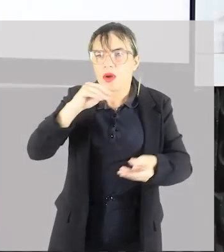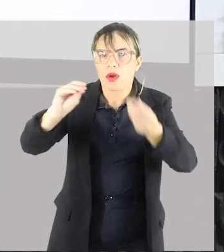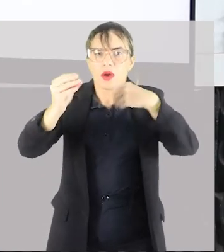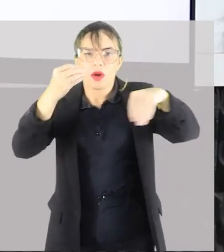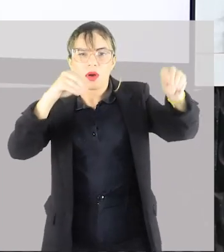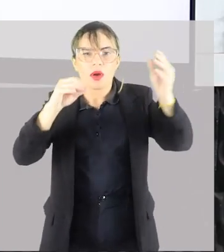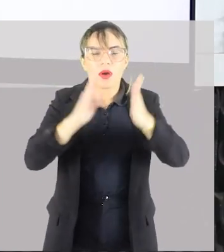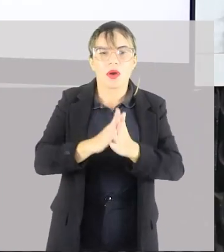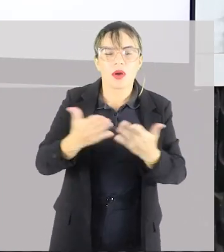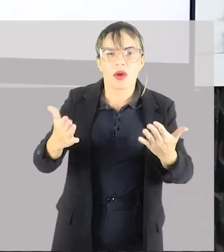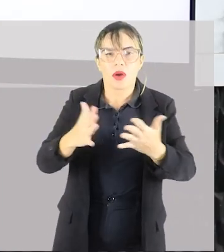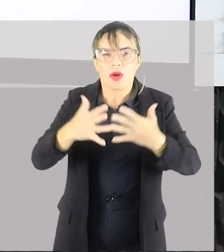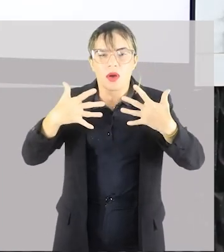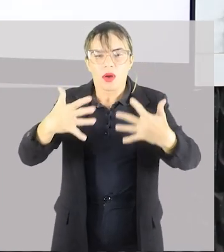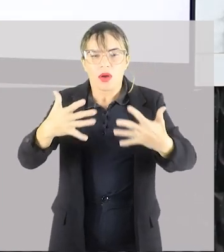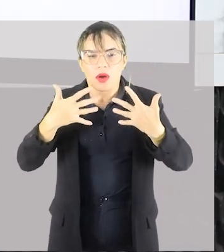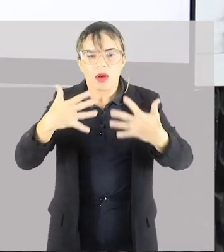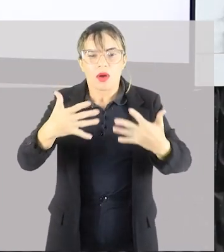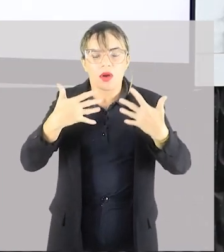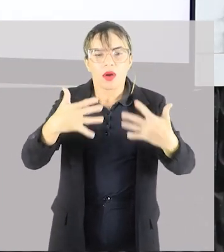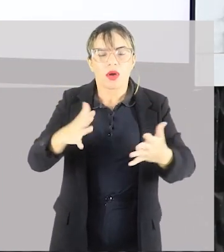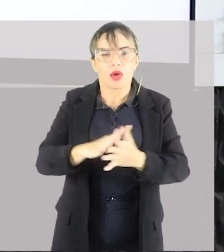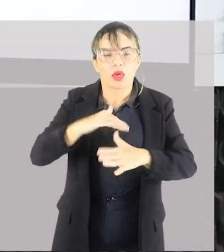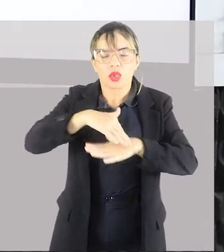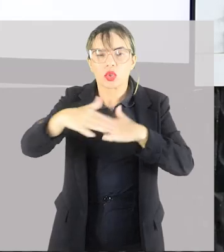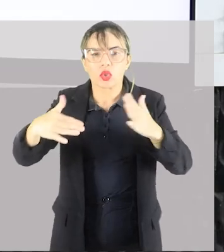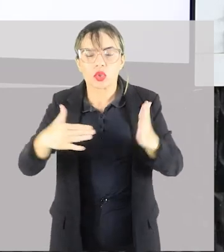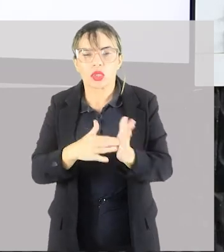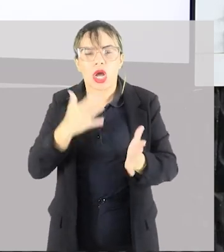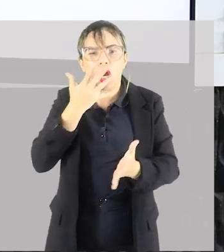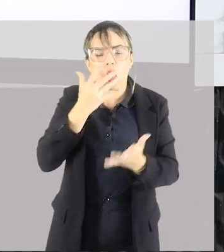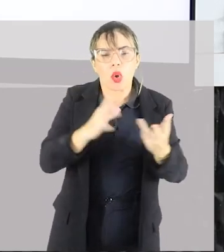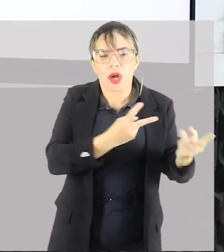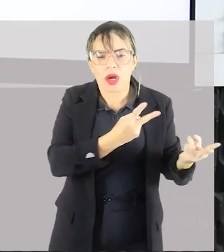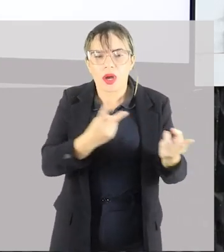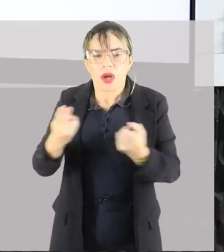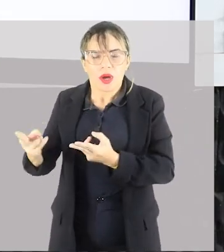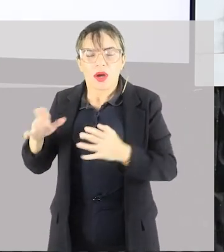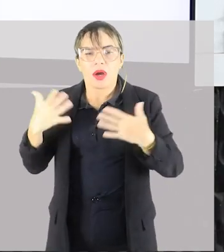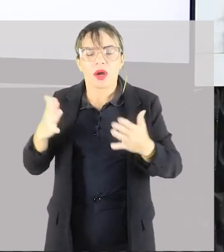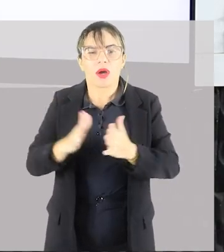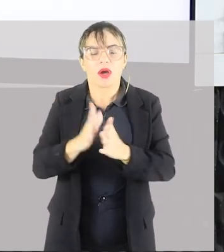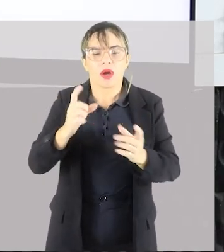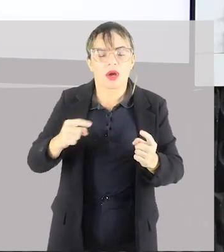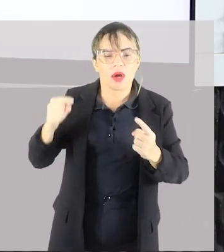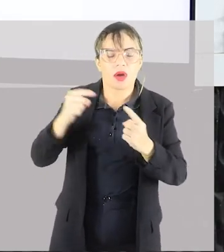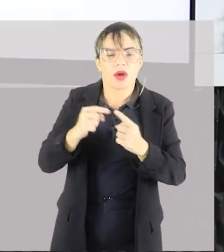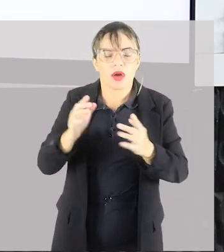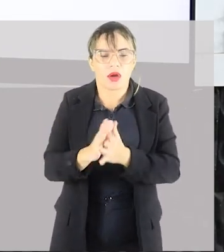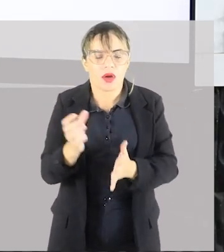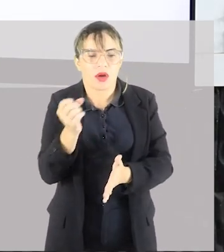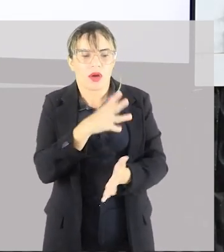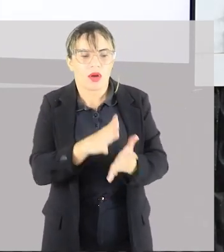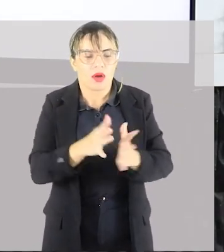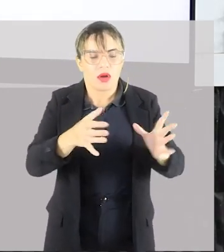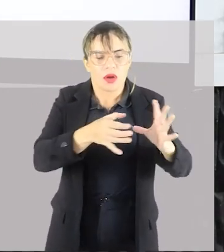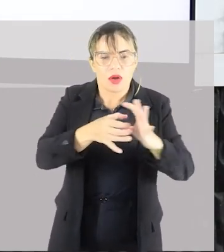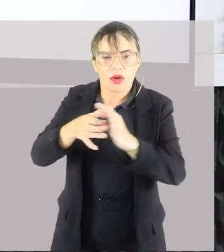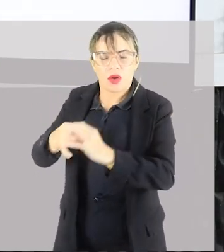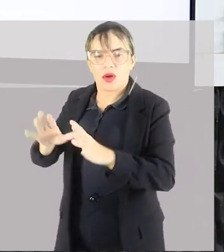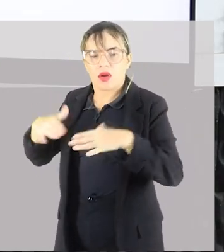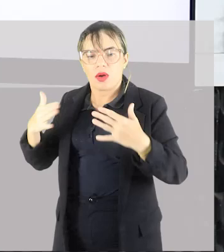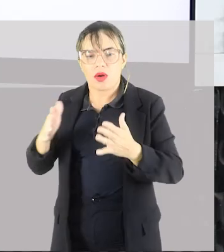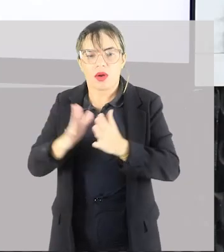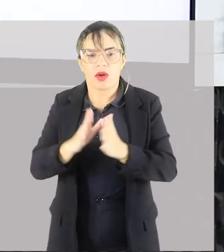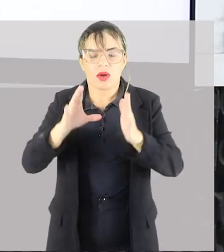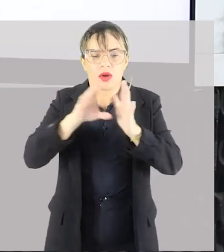ficam invisíveis, porque é tudo da mesma cor. O objetivo seria justamente esse, criar novos espaços, criar novas situações, onde o